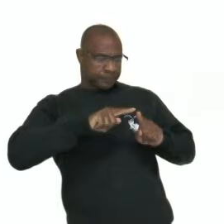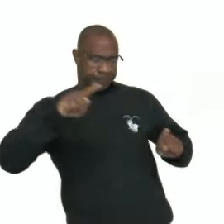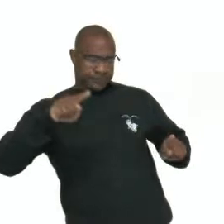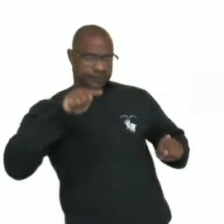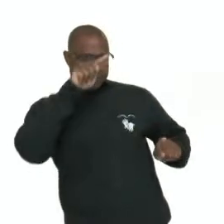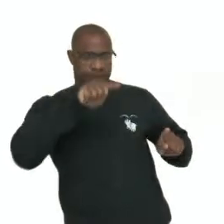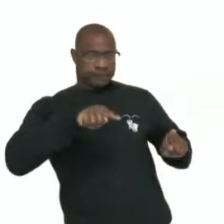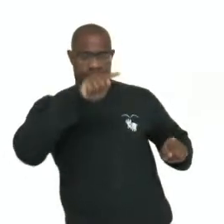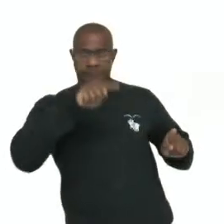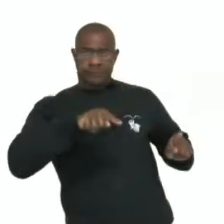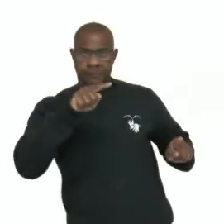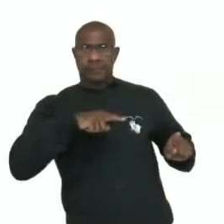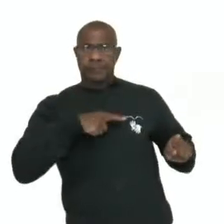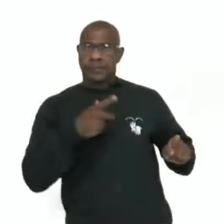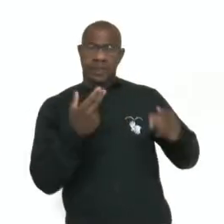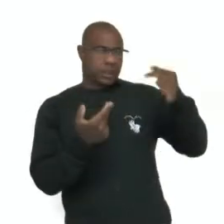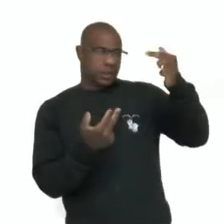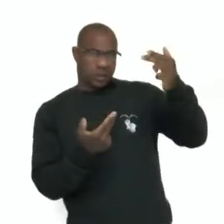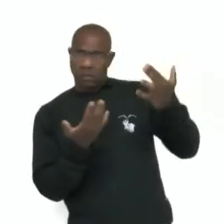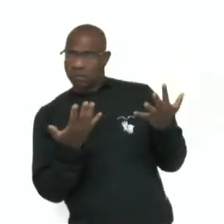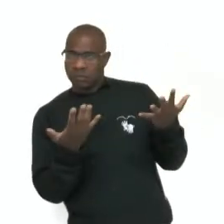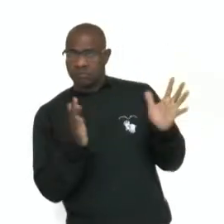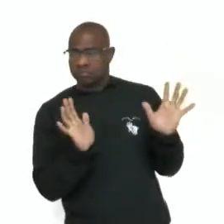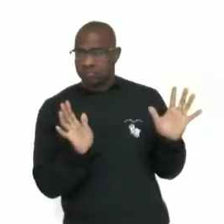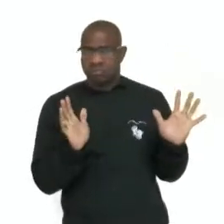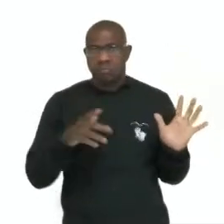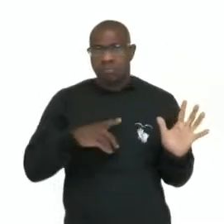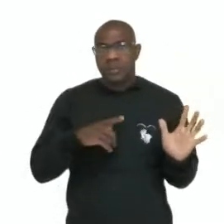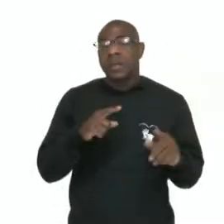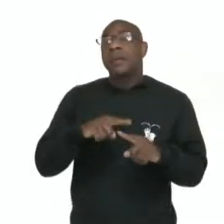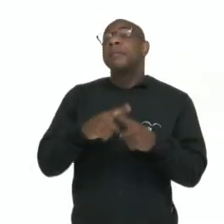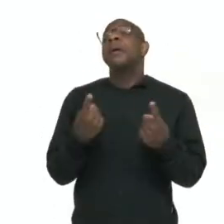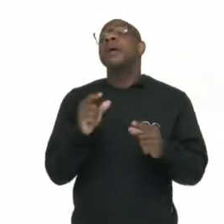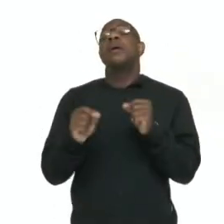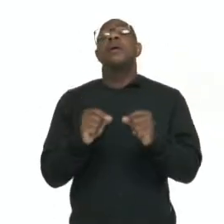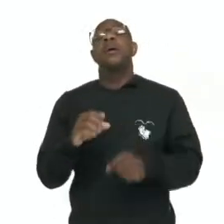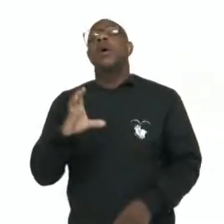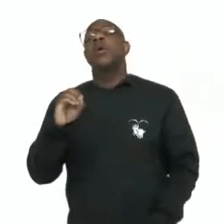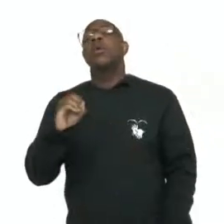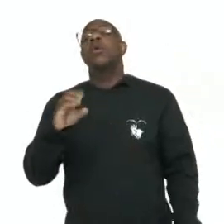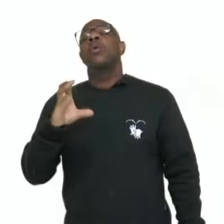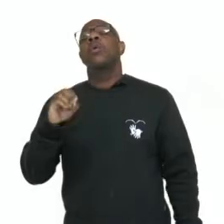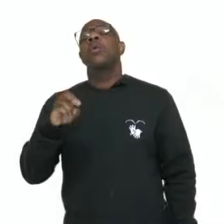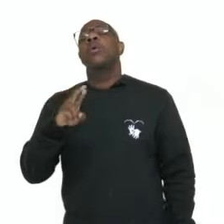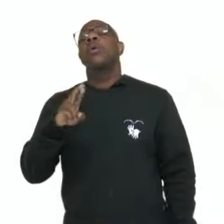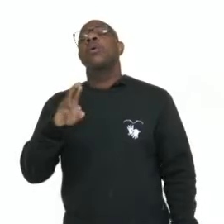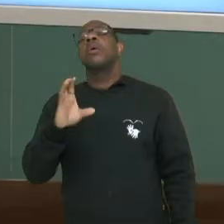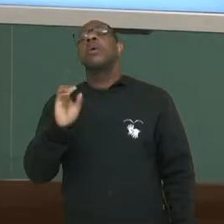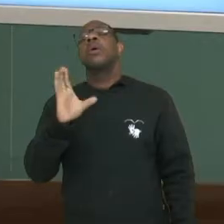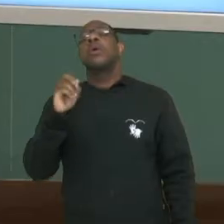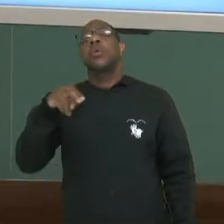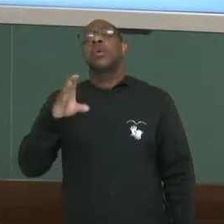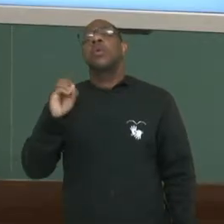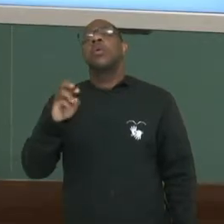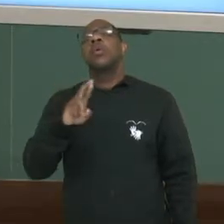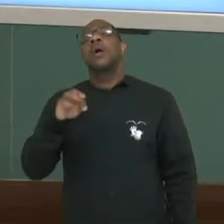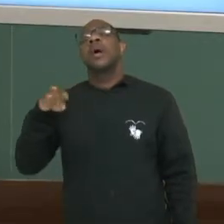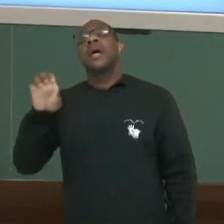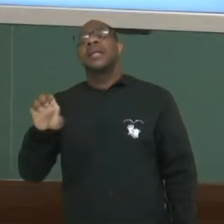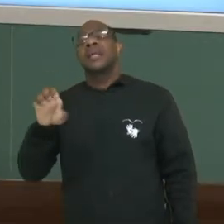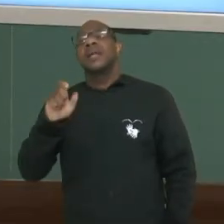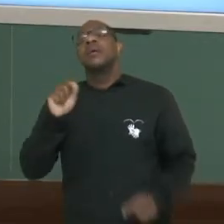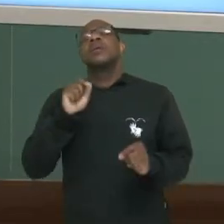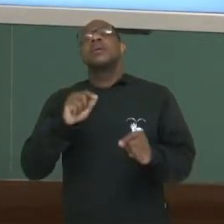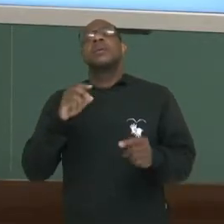o coeficiente angular é igual de uma com a outra, mas quando elas são concorrentes e perpendiculares.